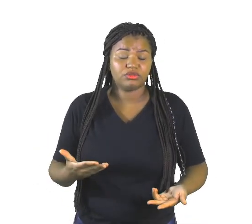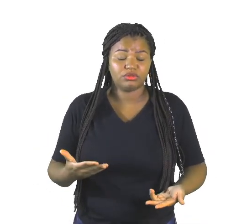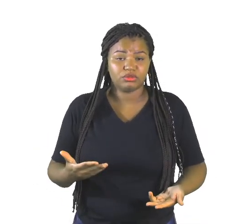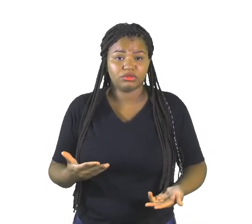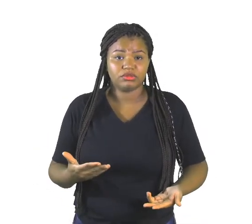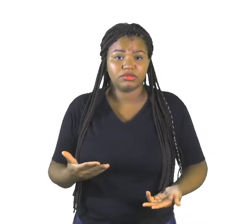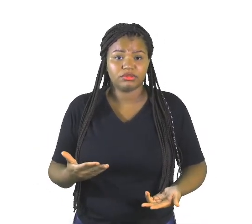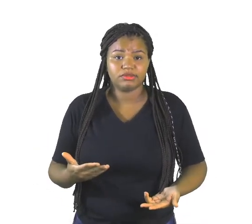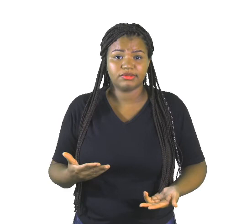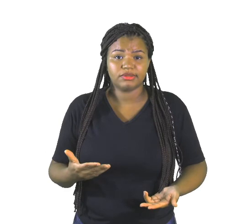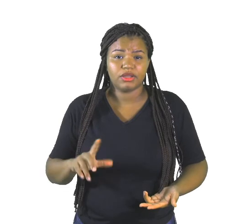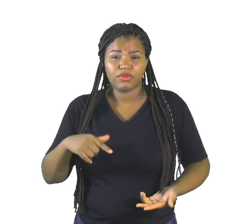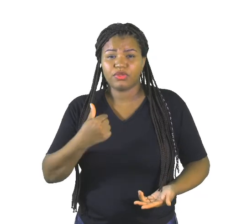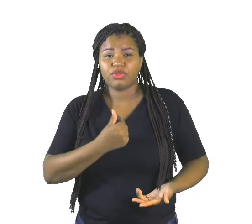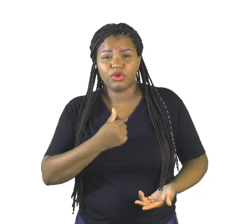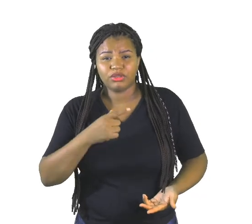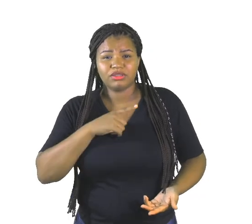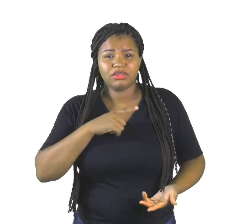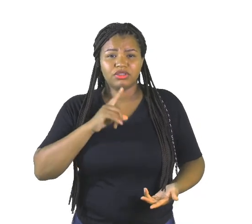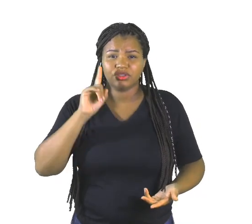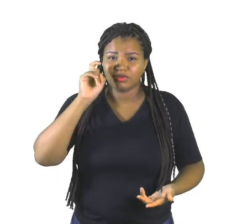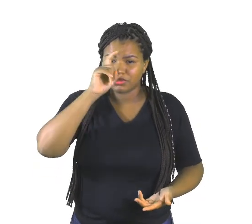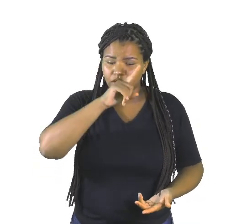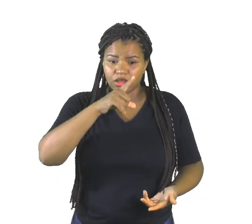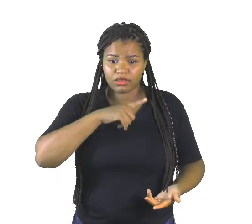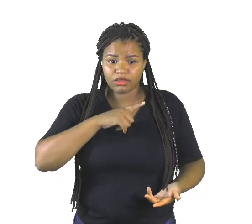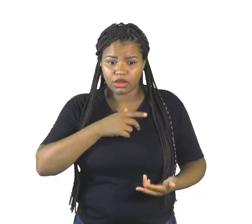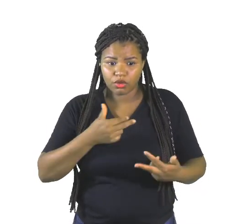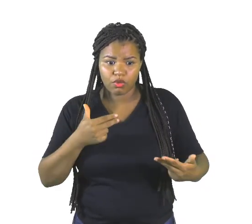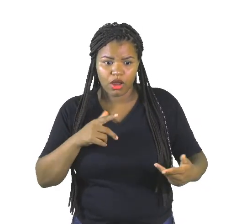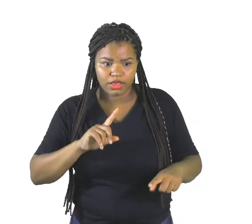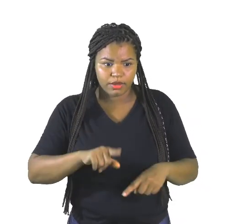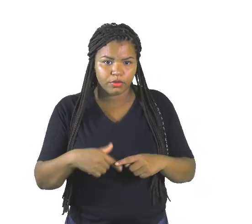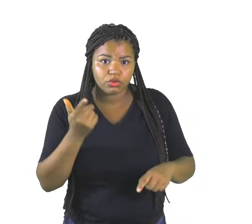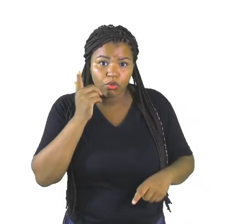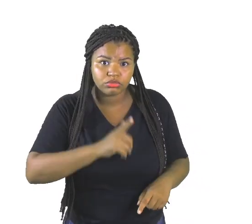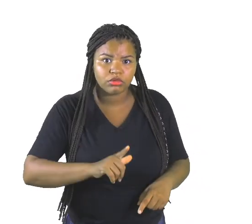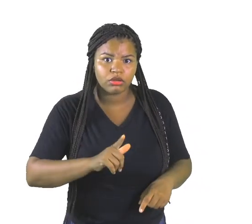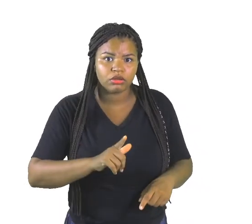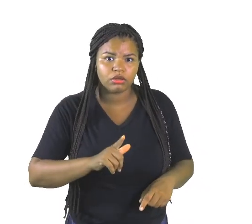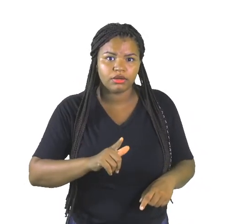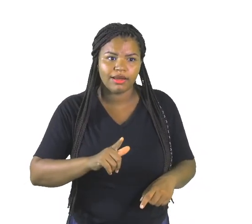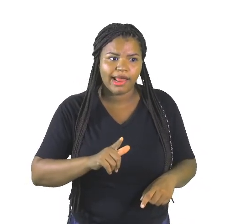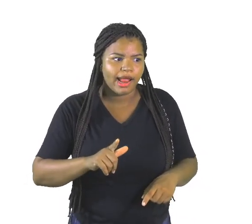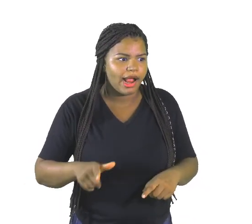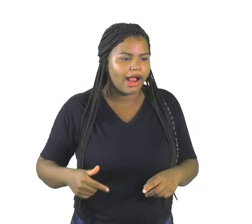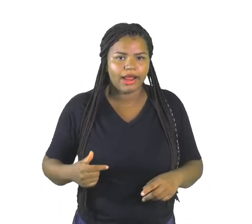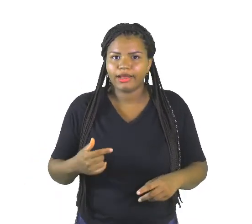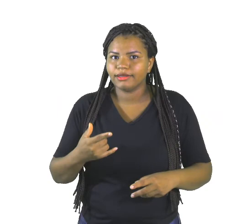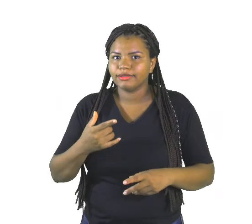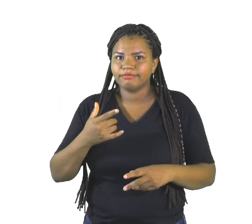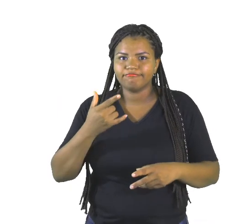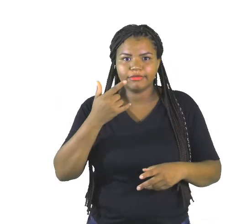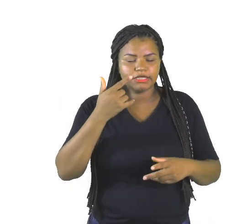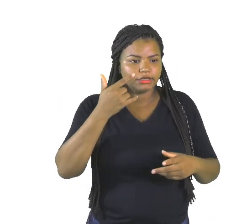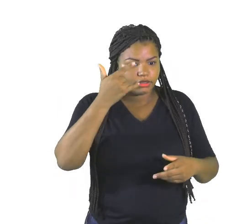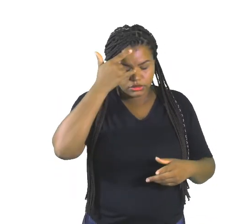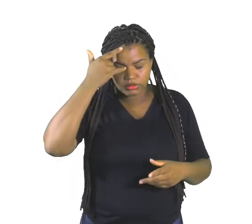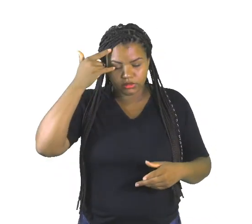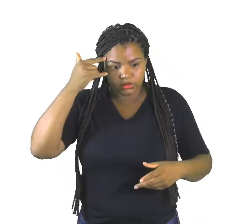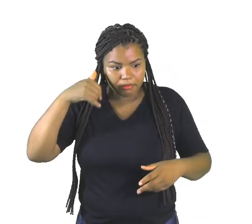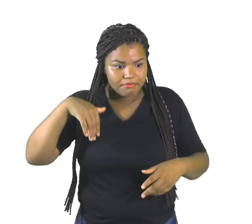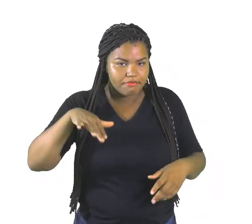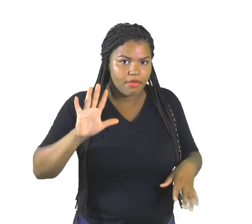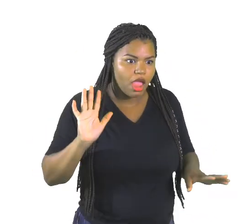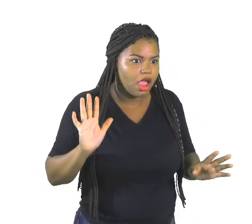sempre tivemos uma dificuldade de ter as coisas, depois quando a gente consegue ter, a gente acaba consumindo demais, né? Ou às vezes a gente